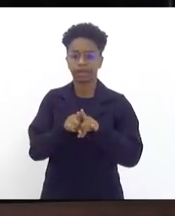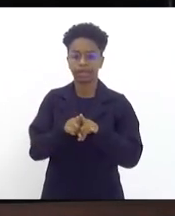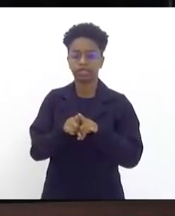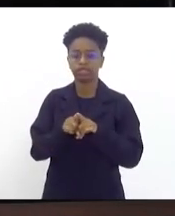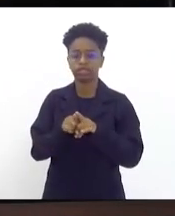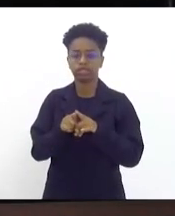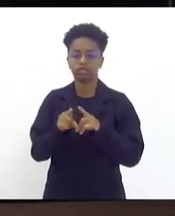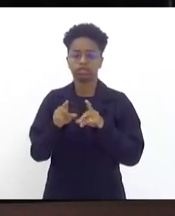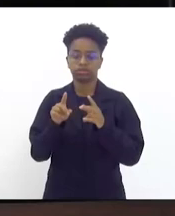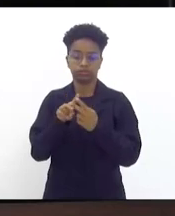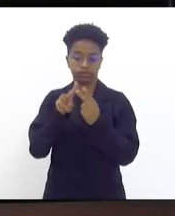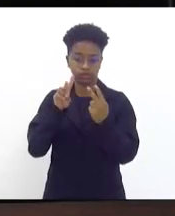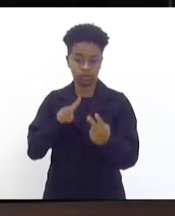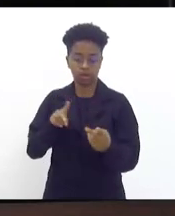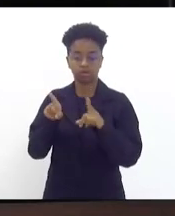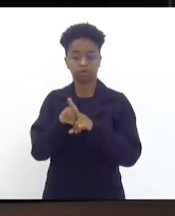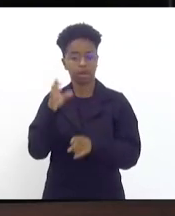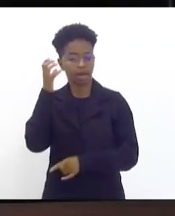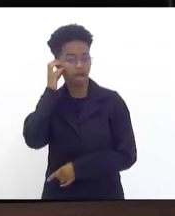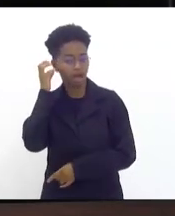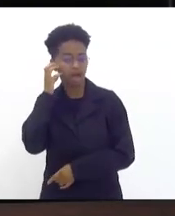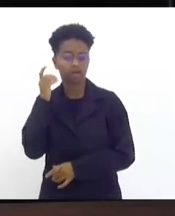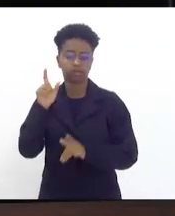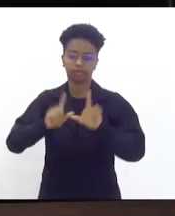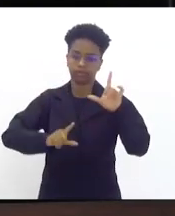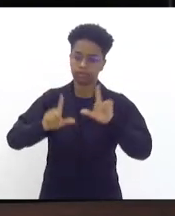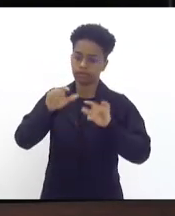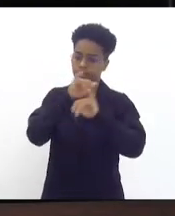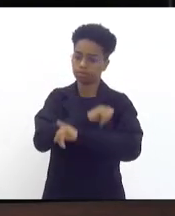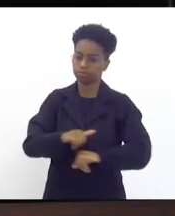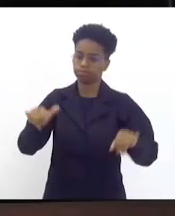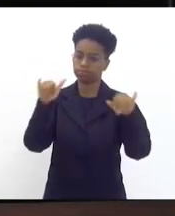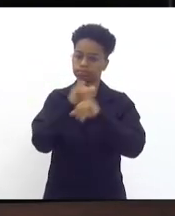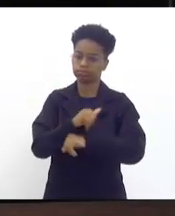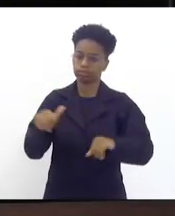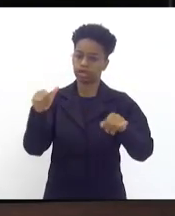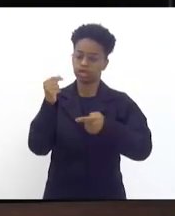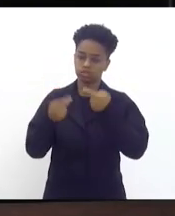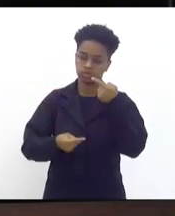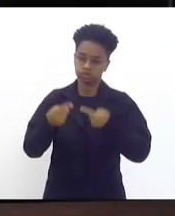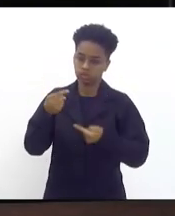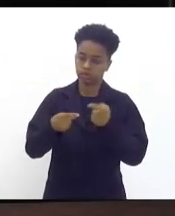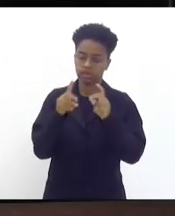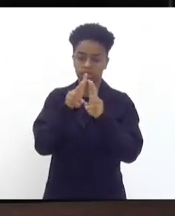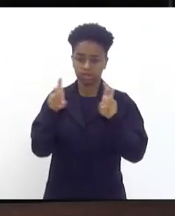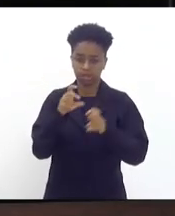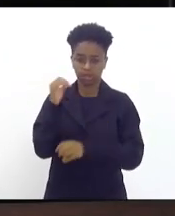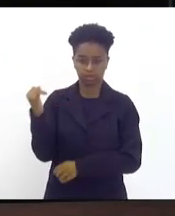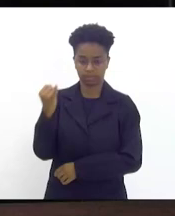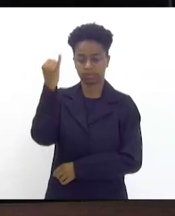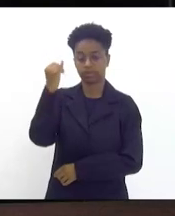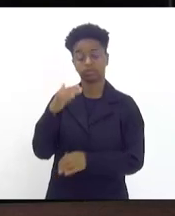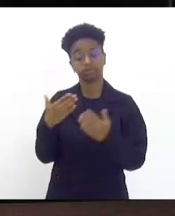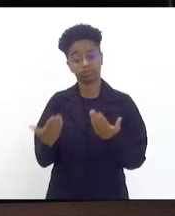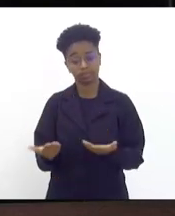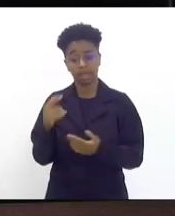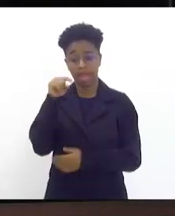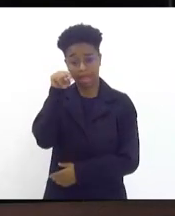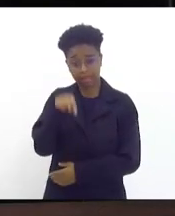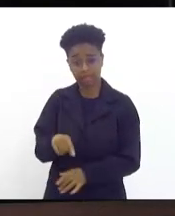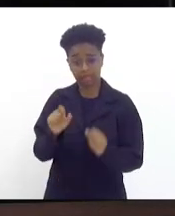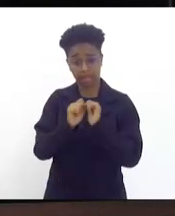digital Rádio né TV TEM discutido esse tema que é de grande relevância e a casa